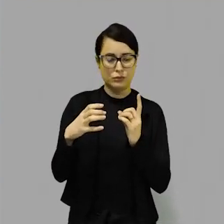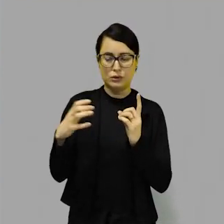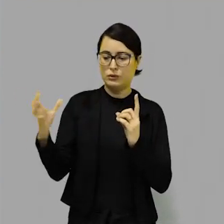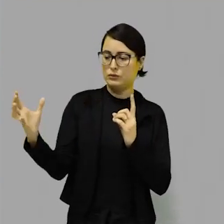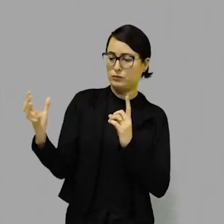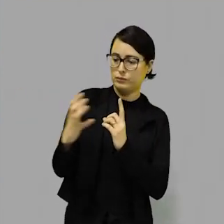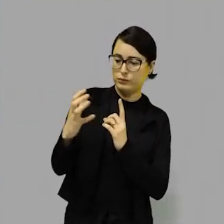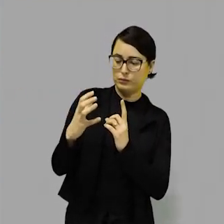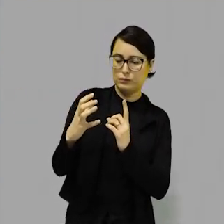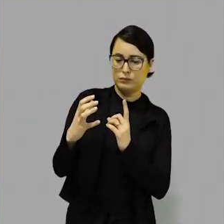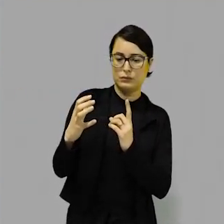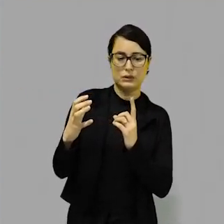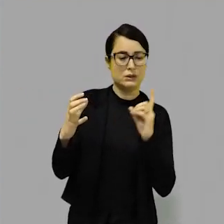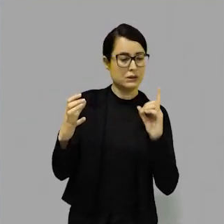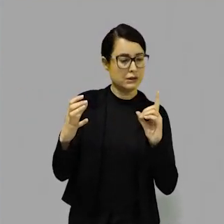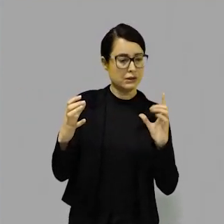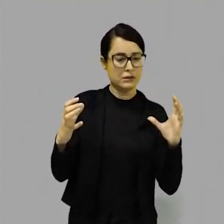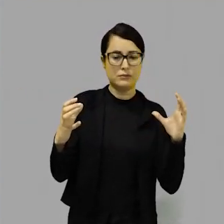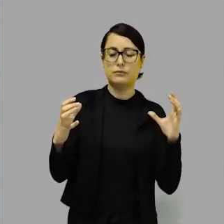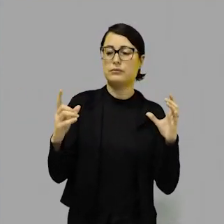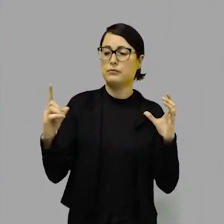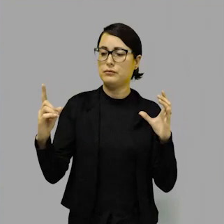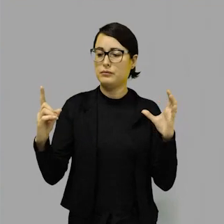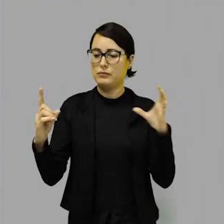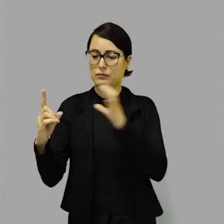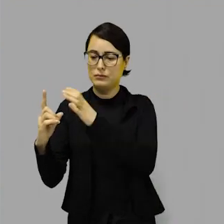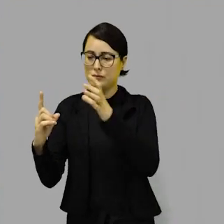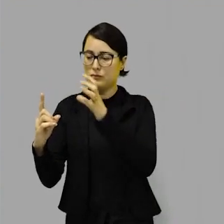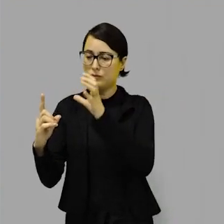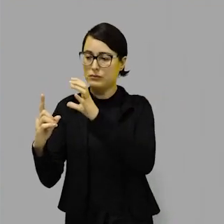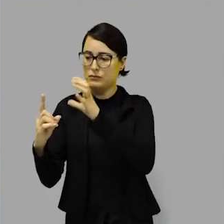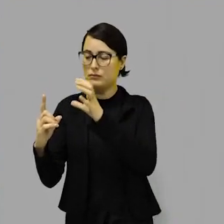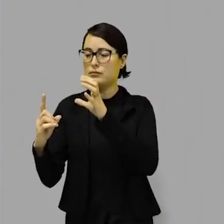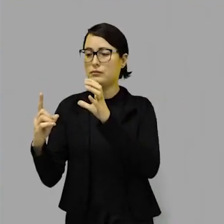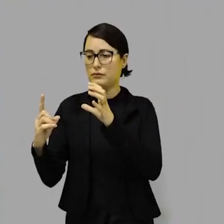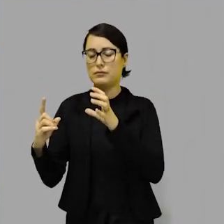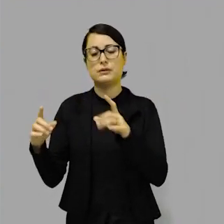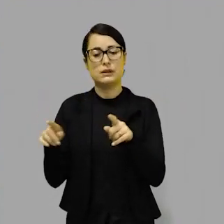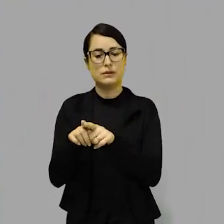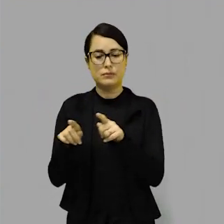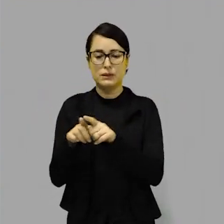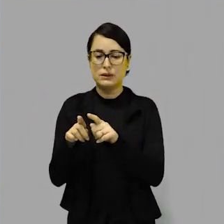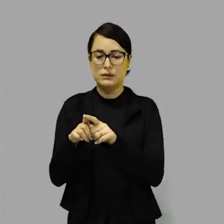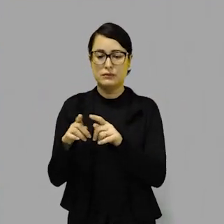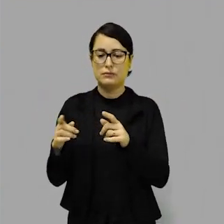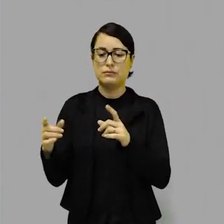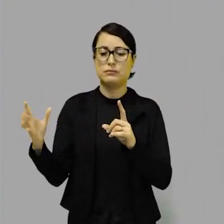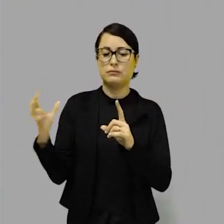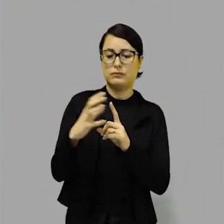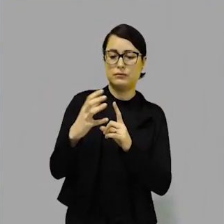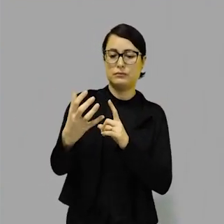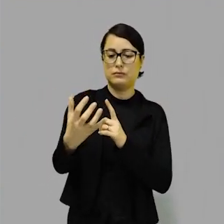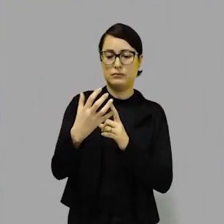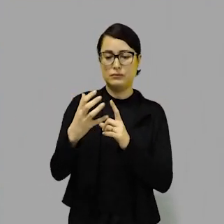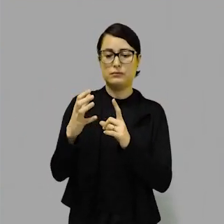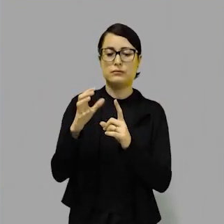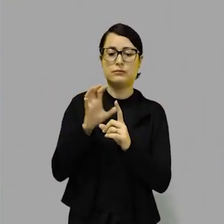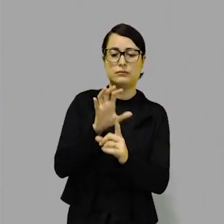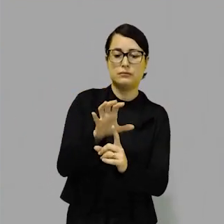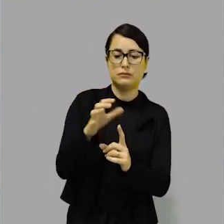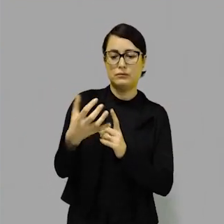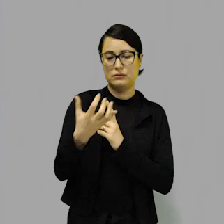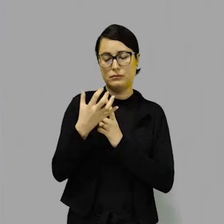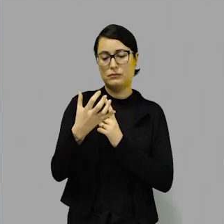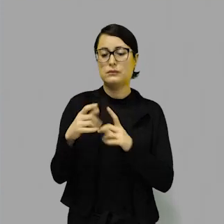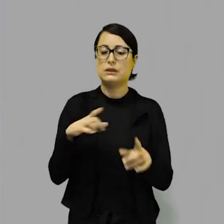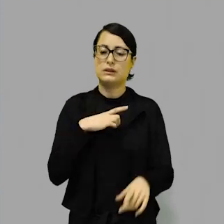o indivíduo também influencia o grupo. Então é uma via de mão dupla. Não é uma sobreposição, não é